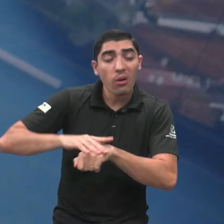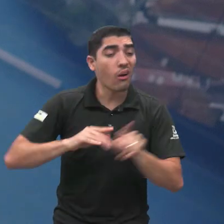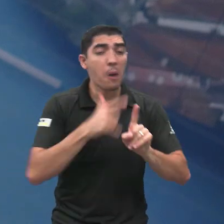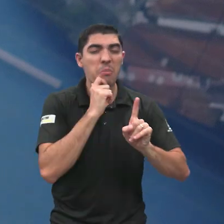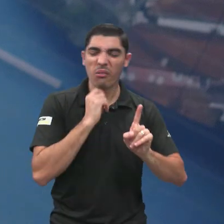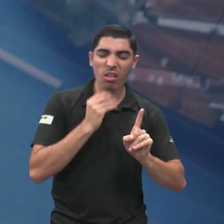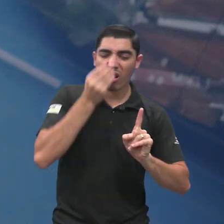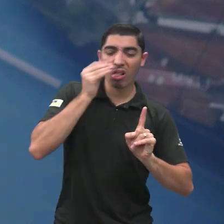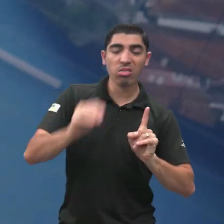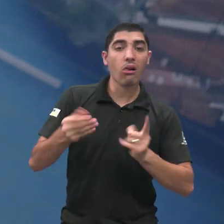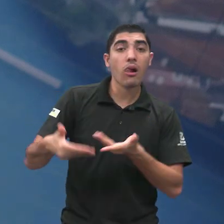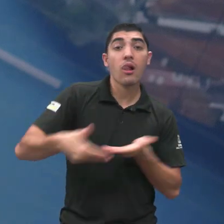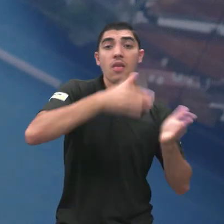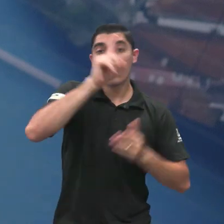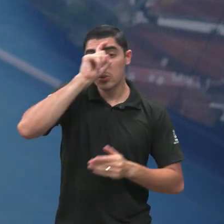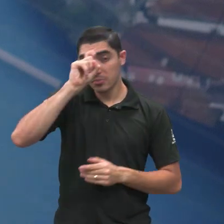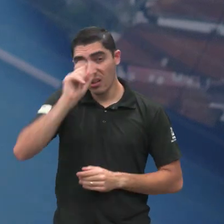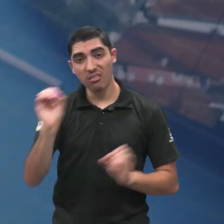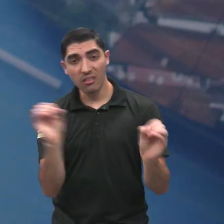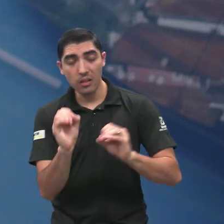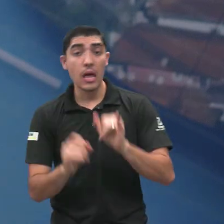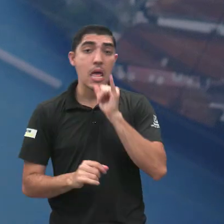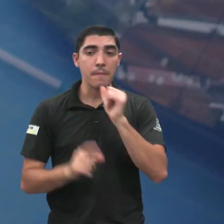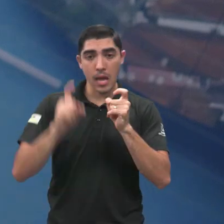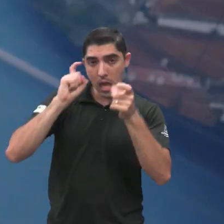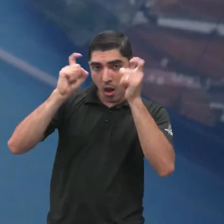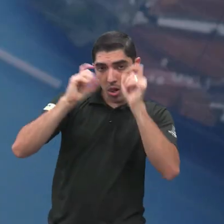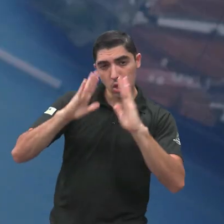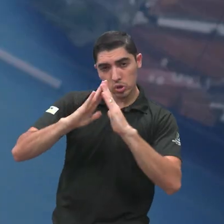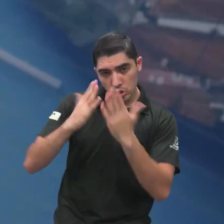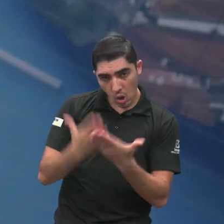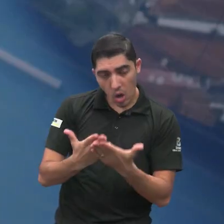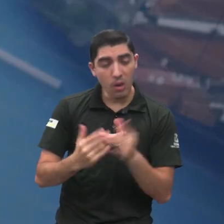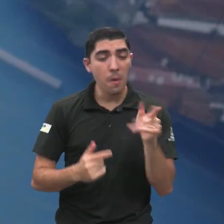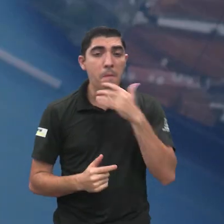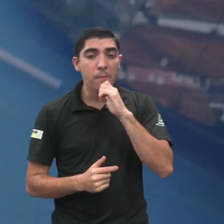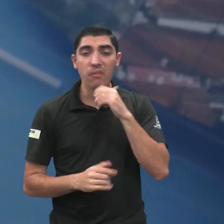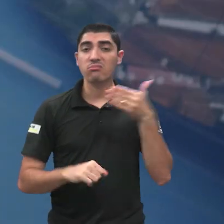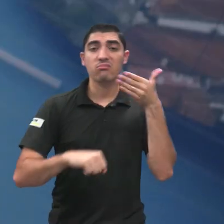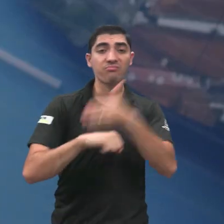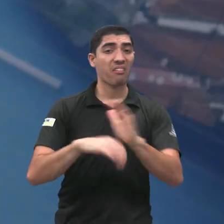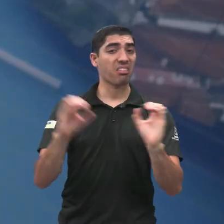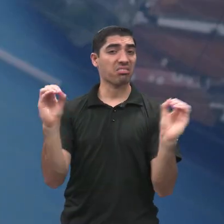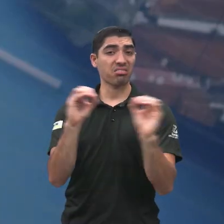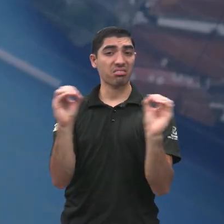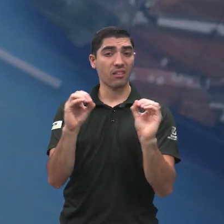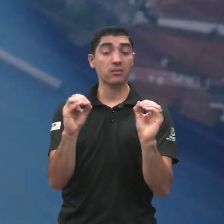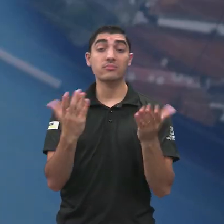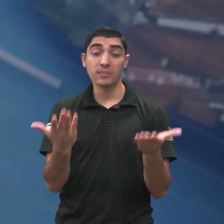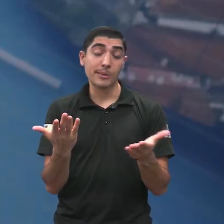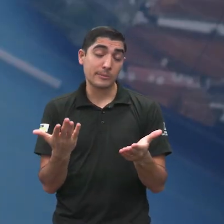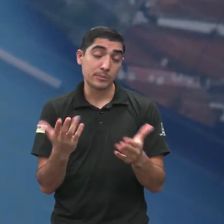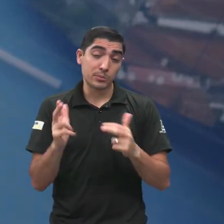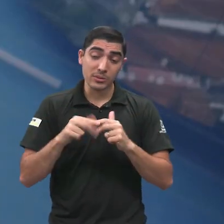hospital. Tem reuniões escolares, o pai também não vai nessas reuniões. Então, acaba que na